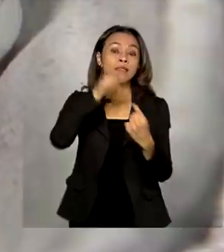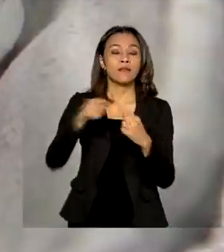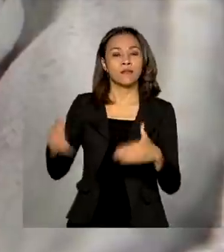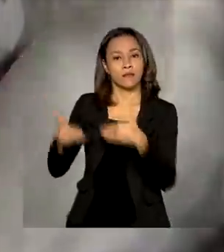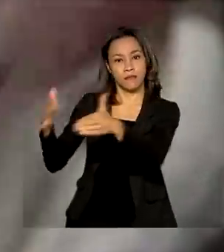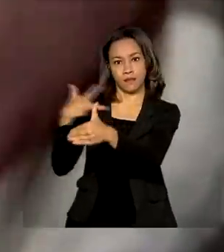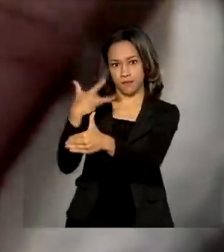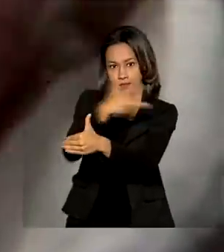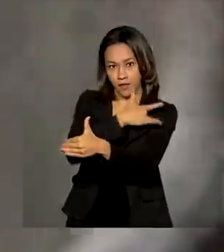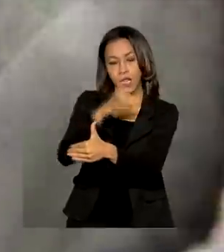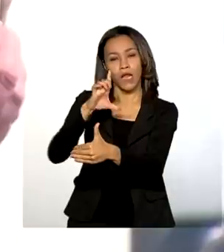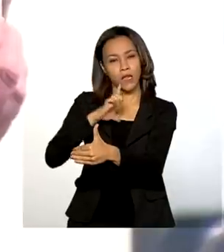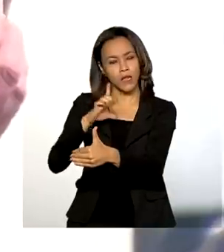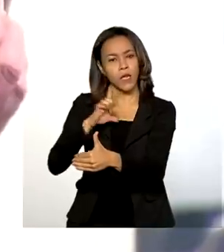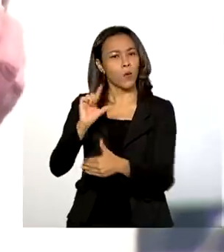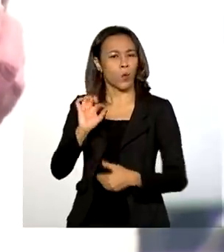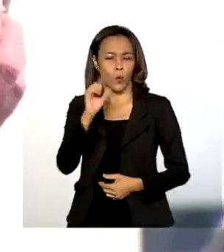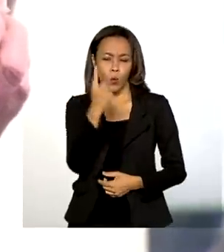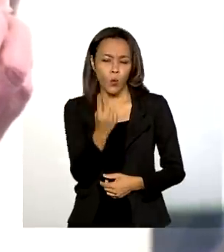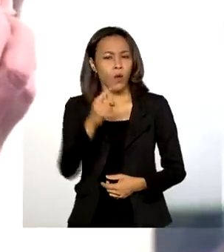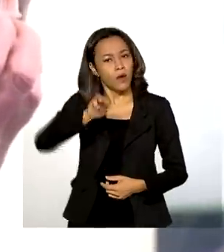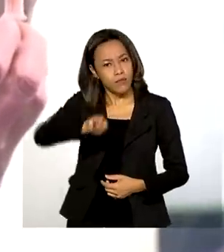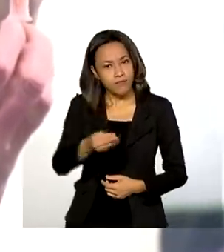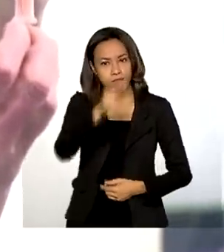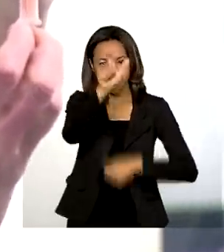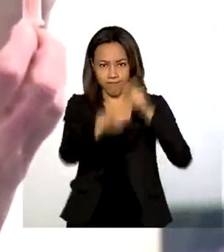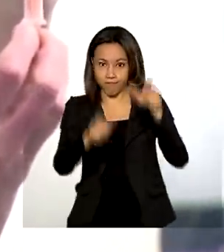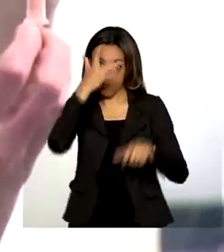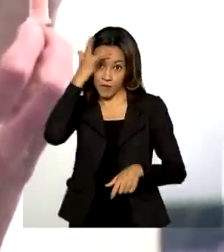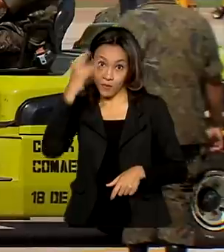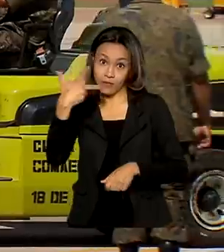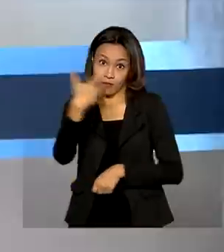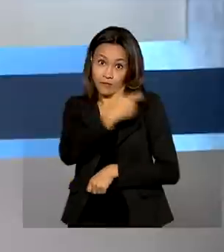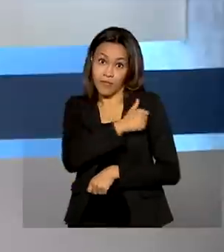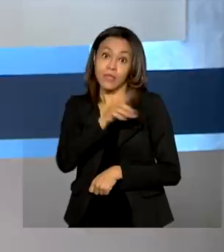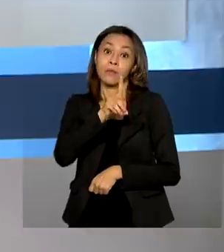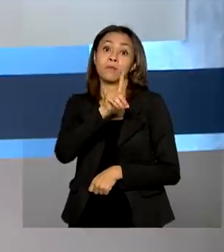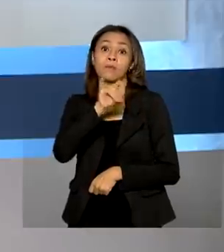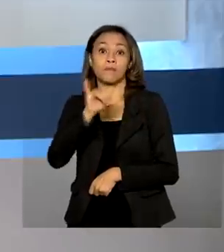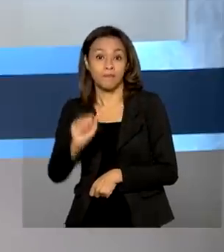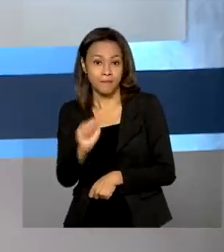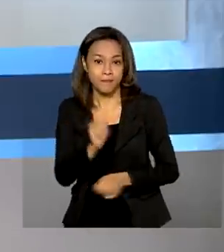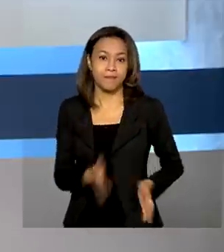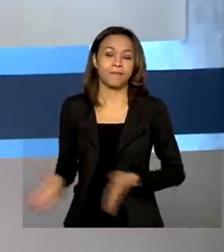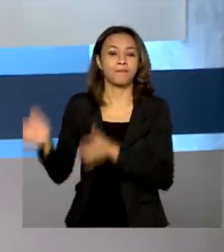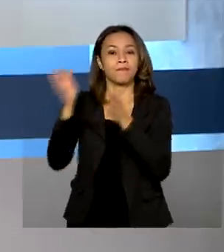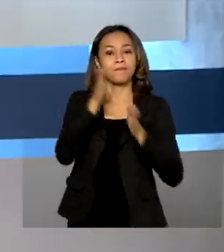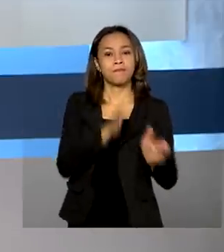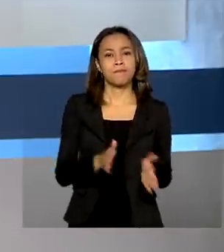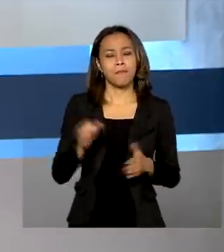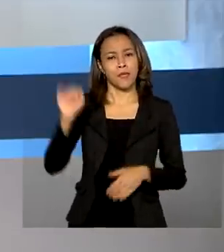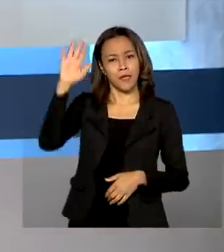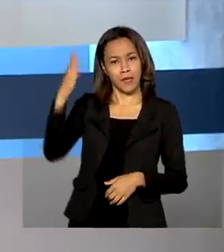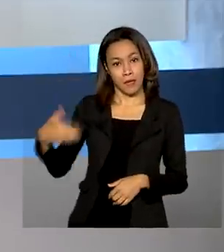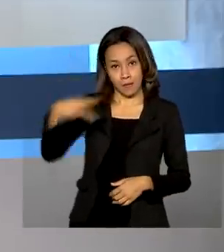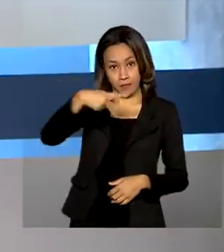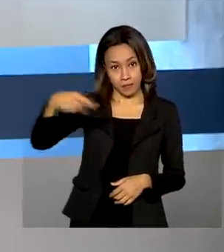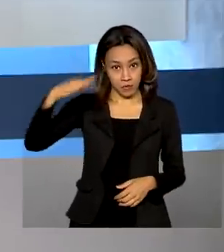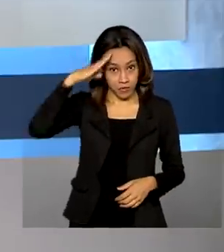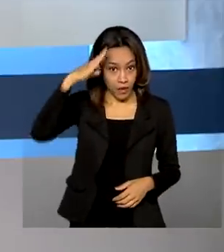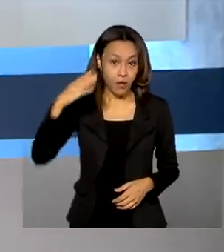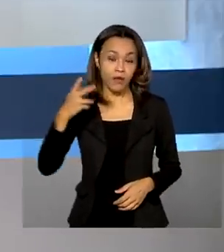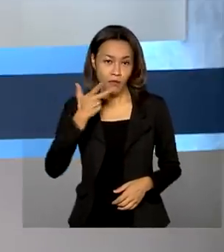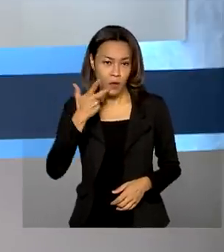Saúde é manter pelo menos 1 milhão de pessoas vacinadas por dia. O presidente Jair Bolsonaro afirma que, se